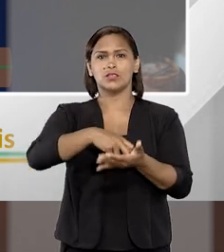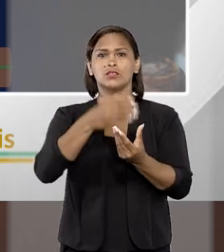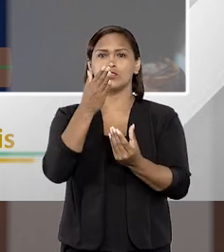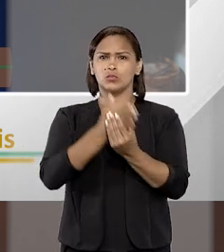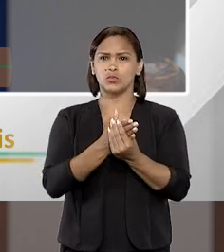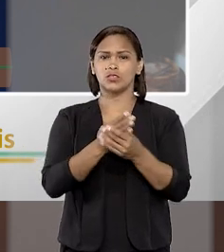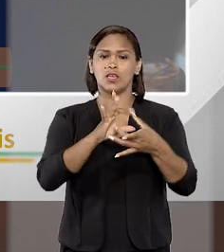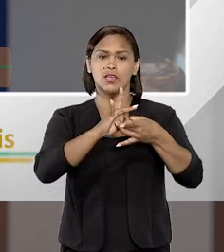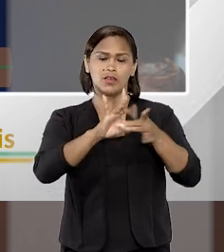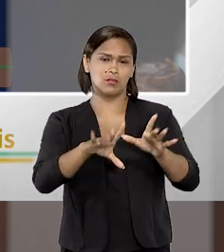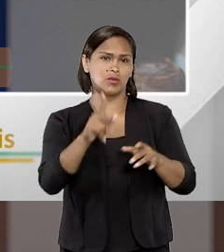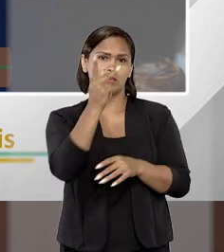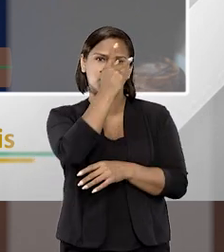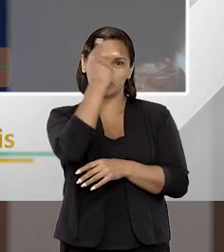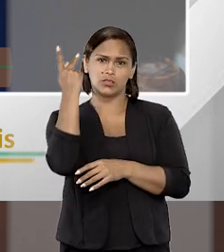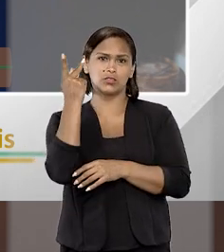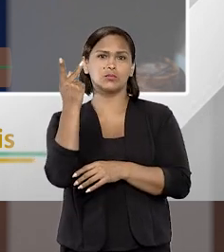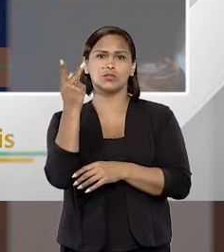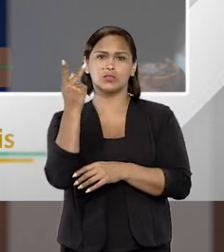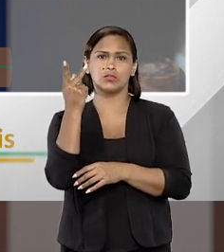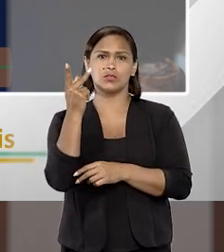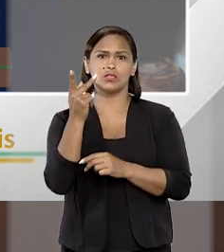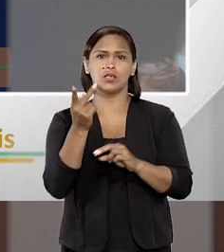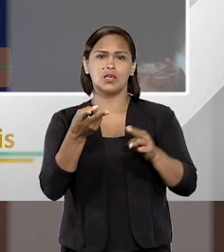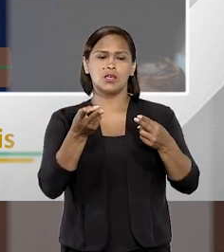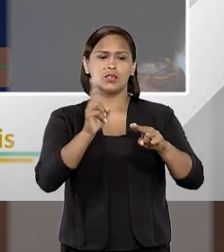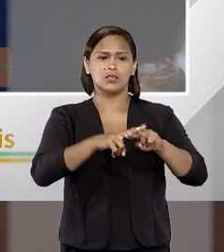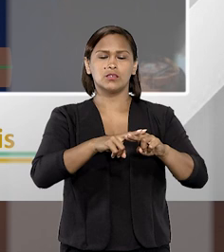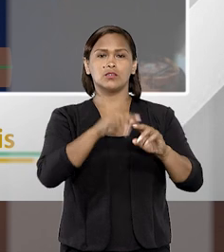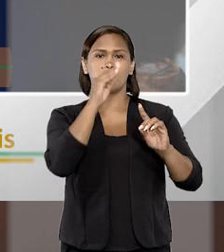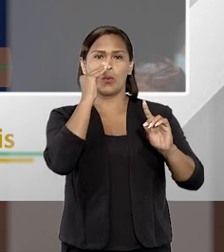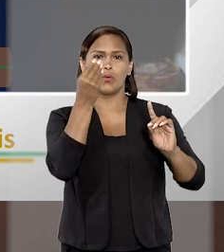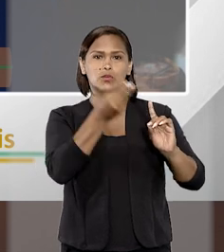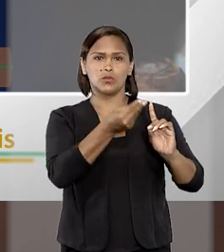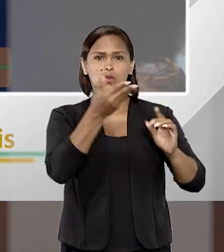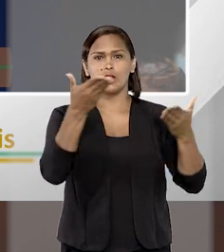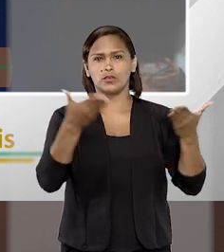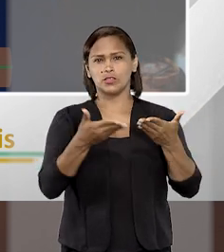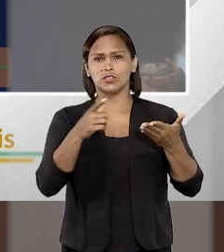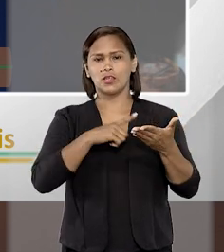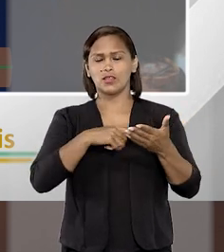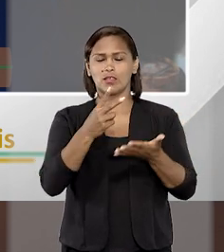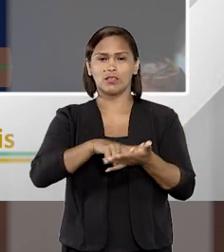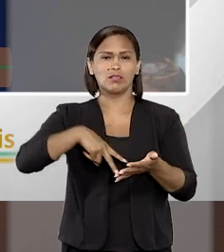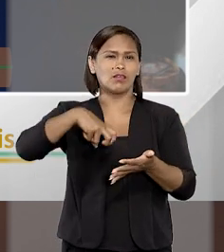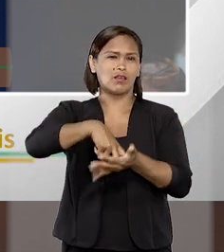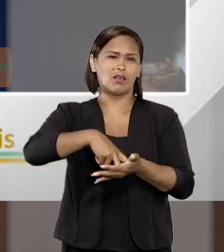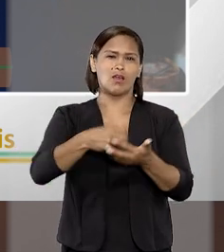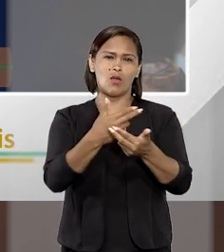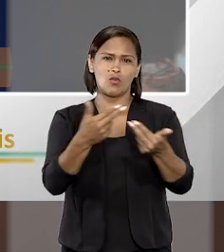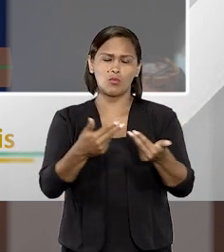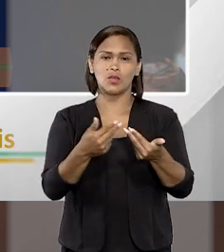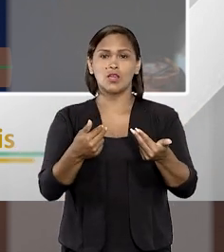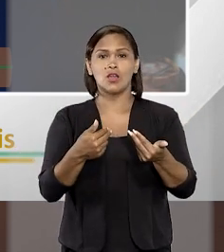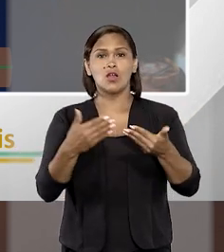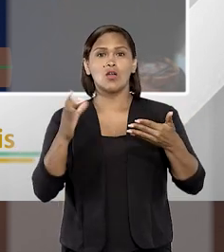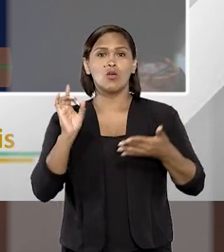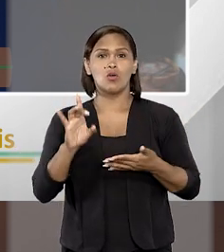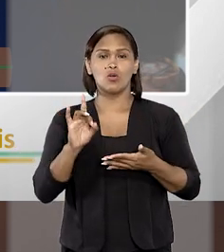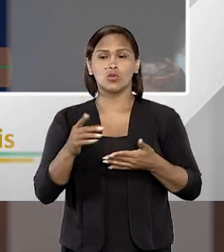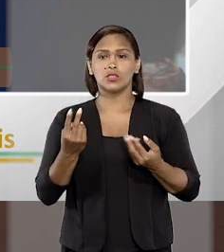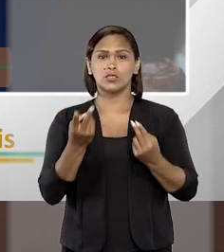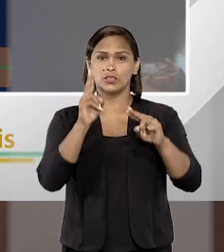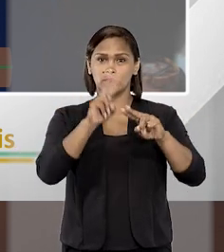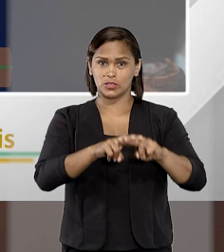e a poluição do ar está muitas vezes condenado ou quando ele está apenas